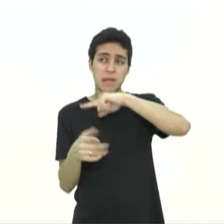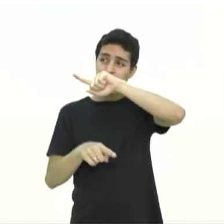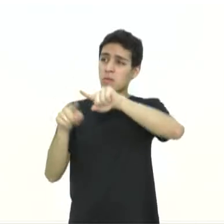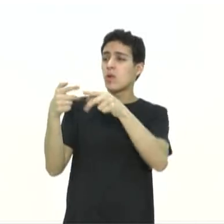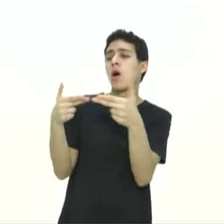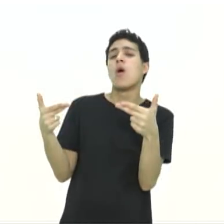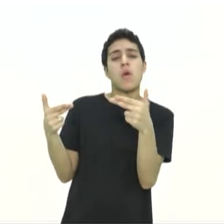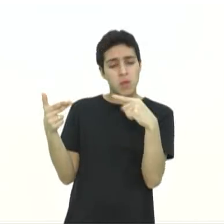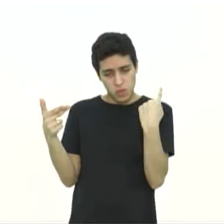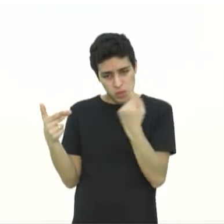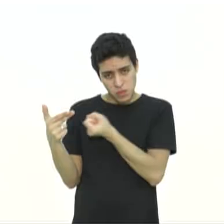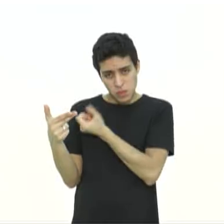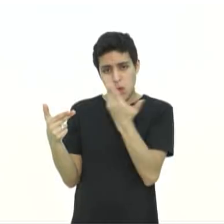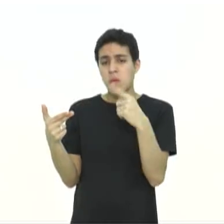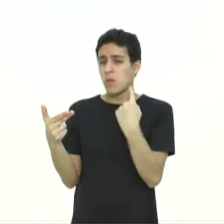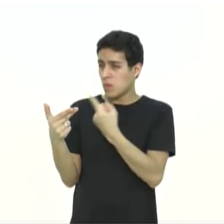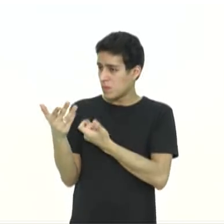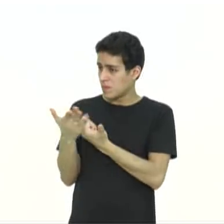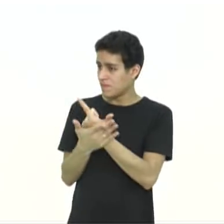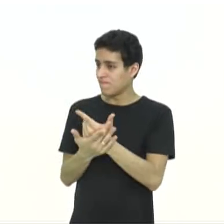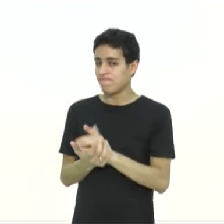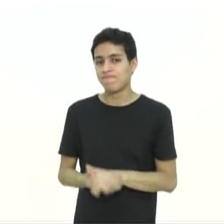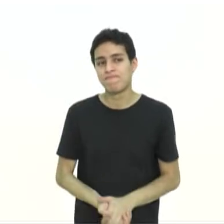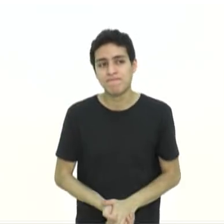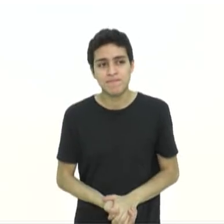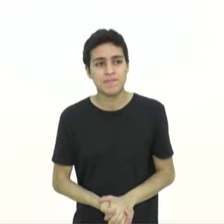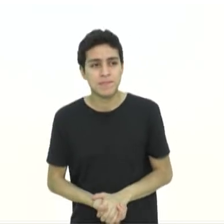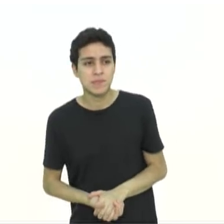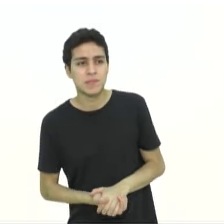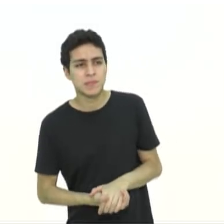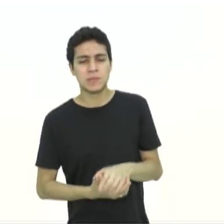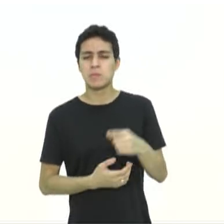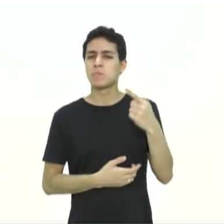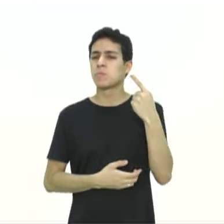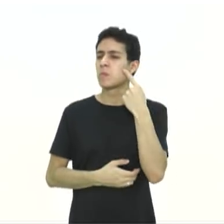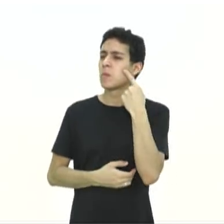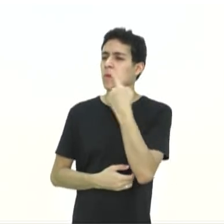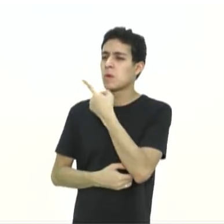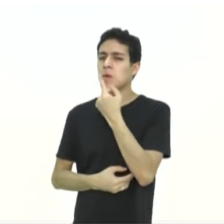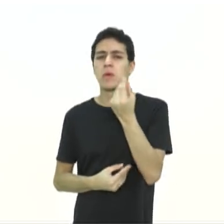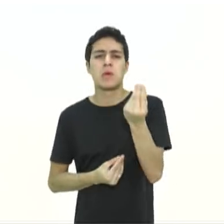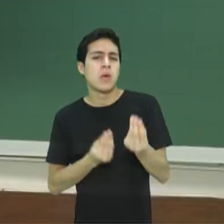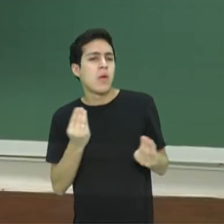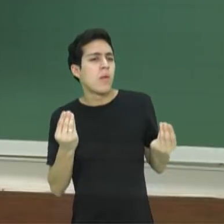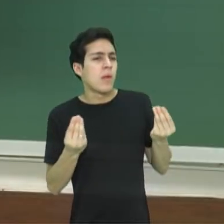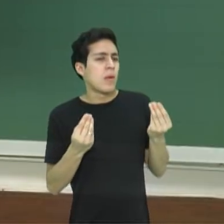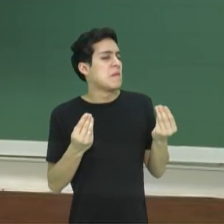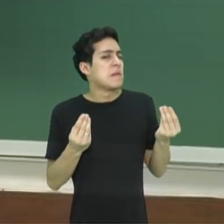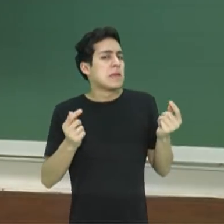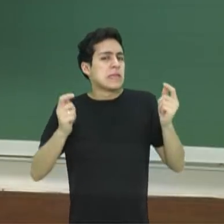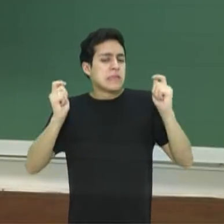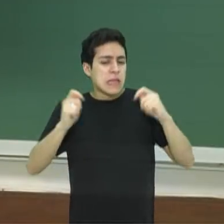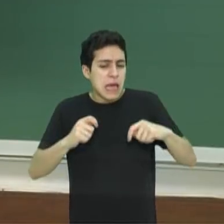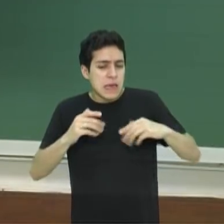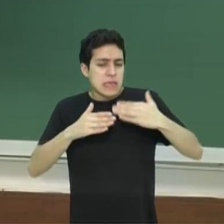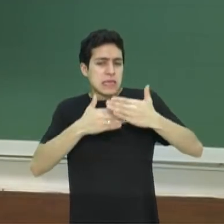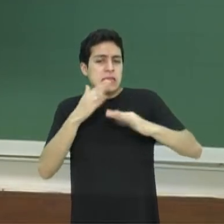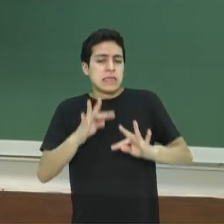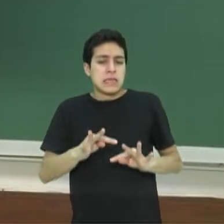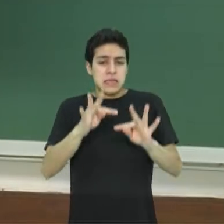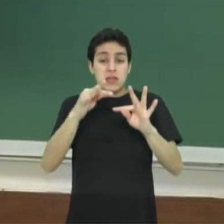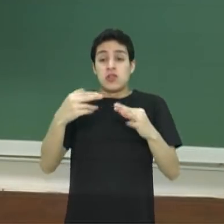dela. Aqui a capacidade de desenvolver tecnologia, inovação